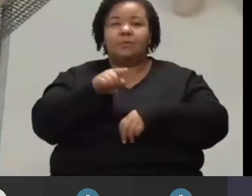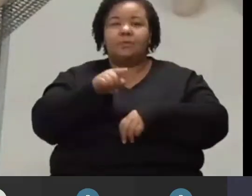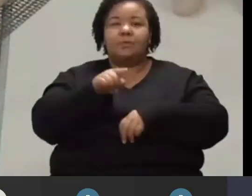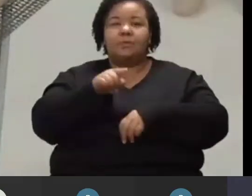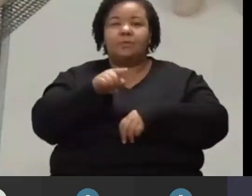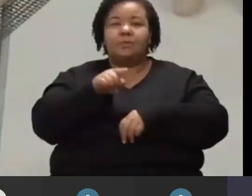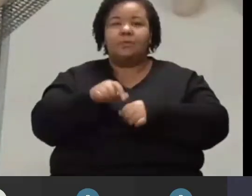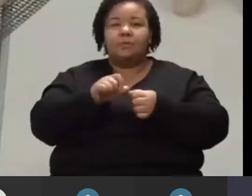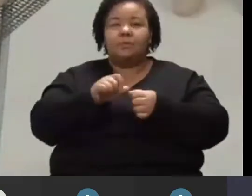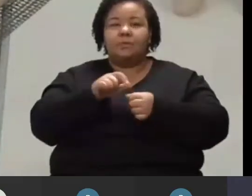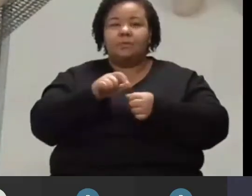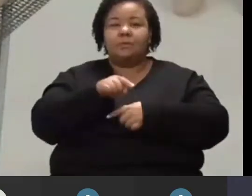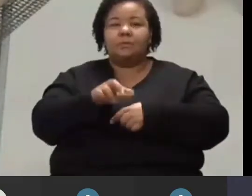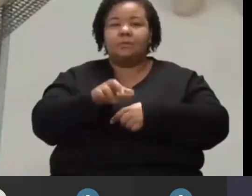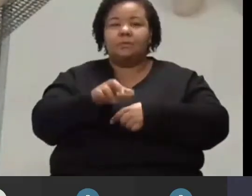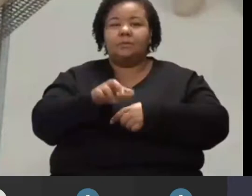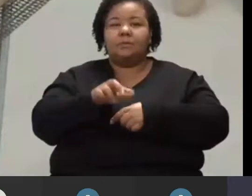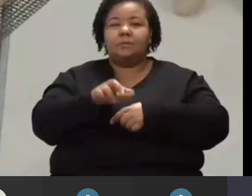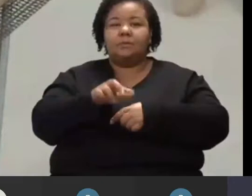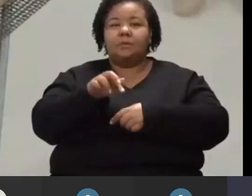aí essa fusão.